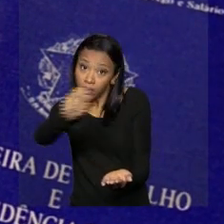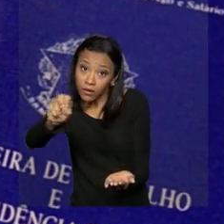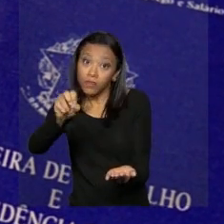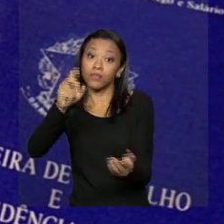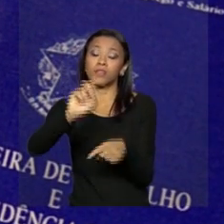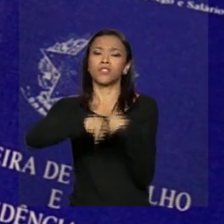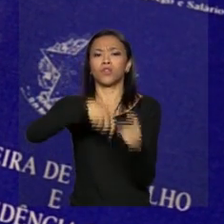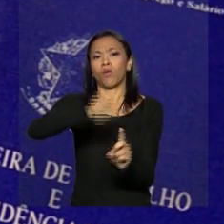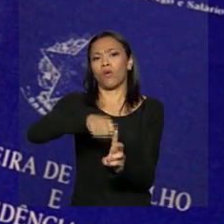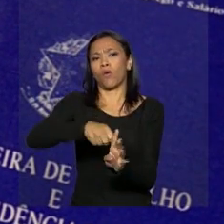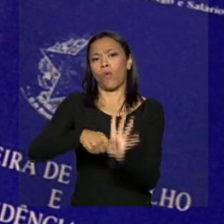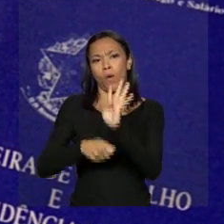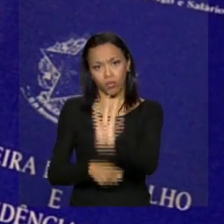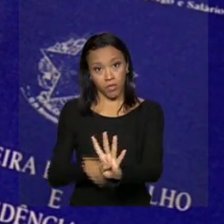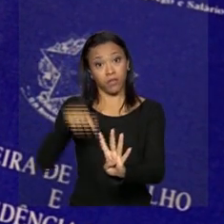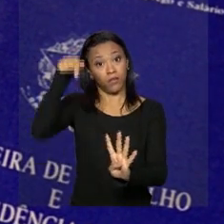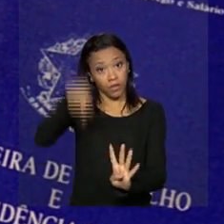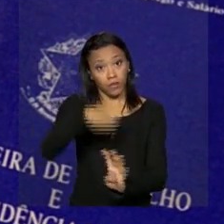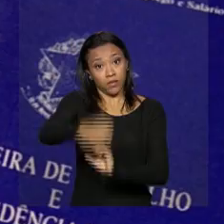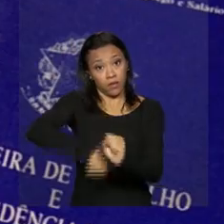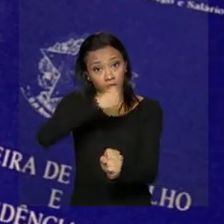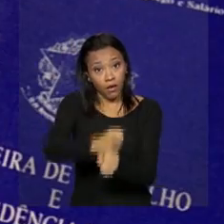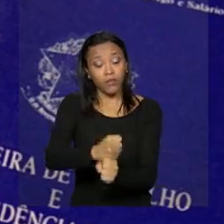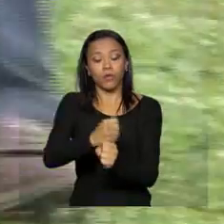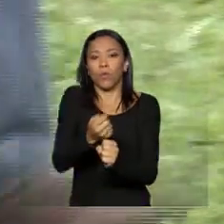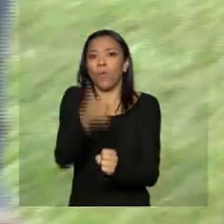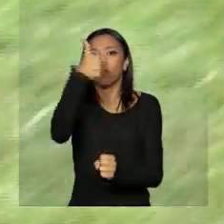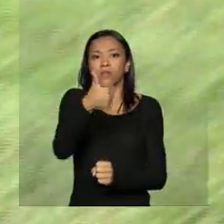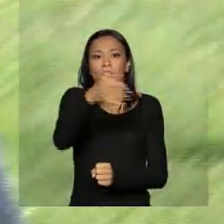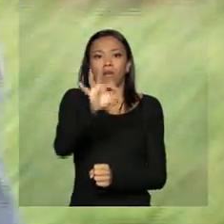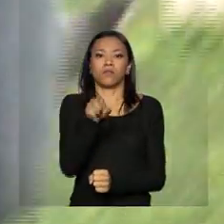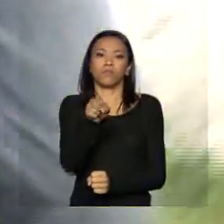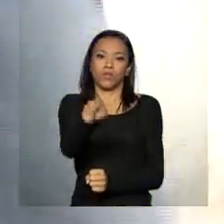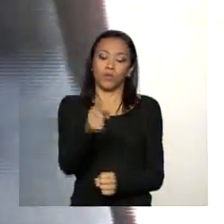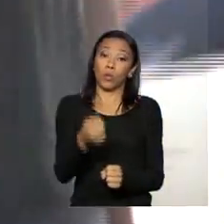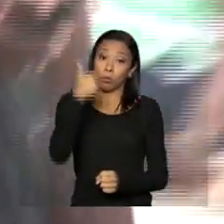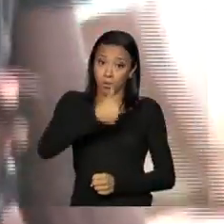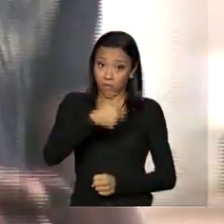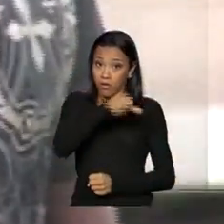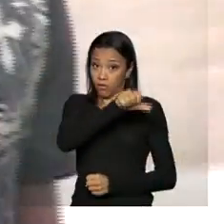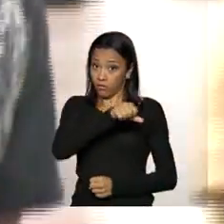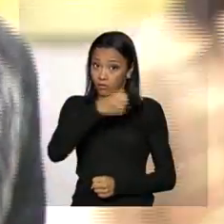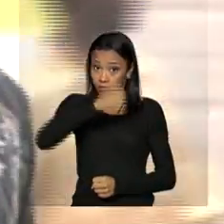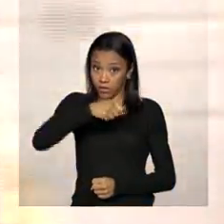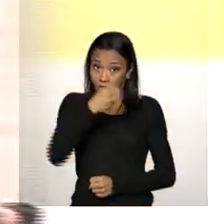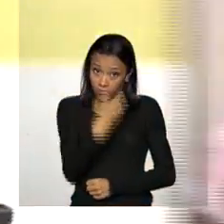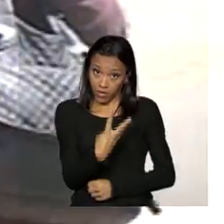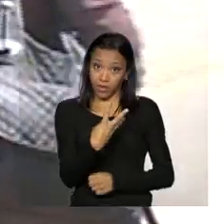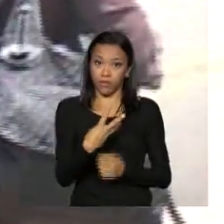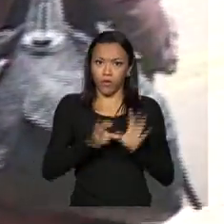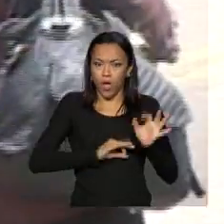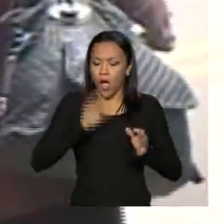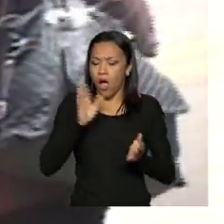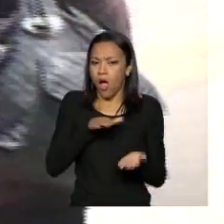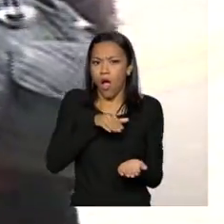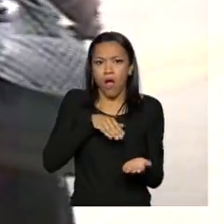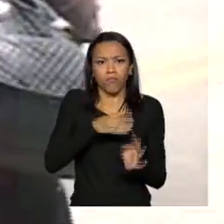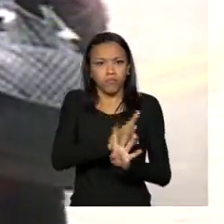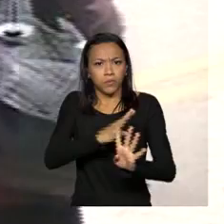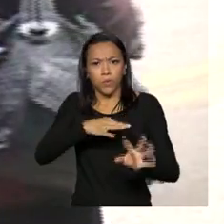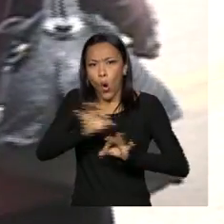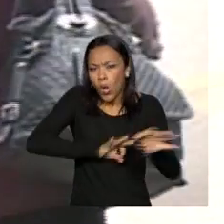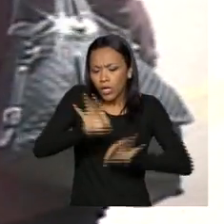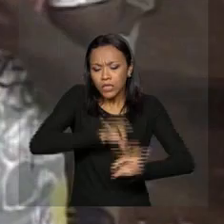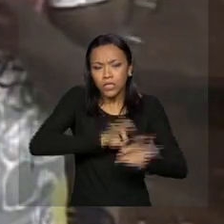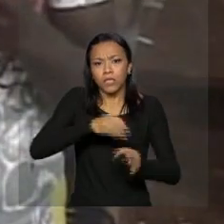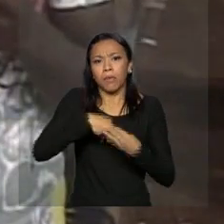primeiros 4 meses de 2015, quase 10 mil. No primeiro trimestre deste ano, foi feito um mutirão para emitir carteiras de trabalho